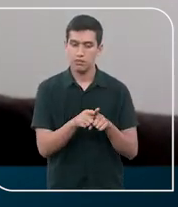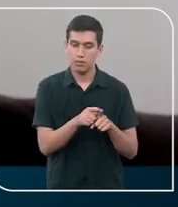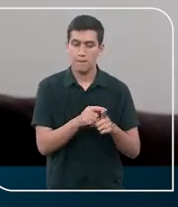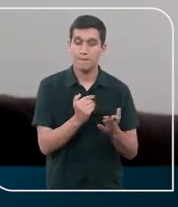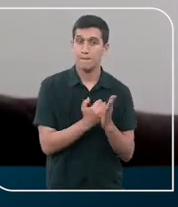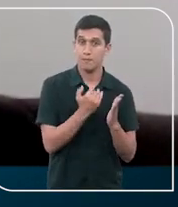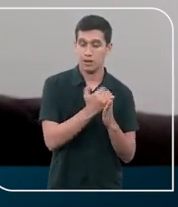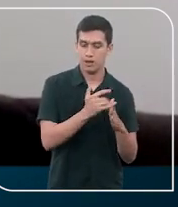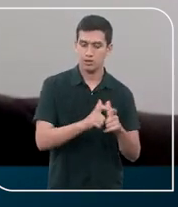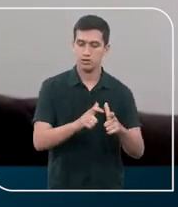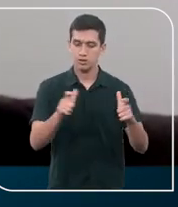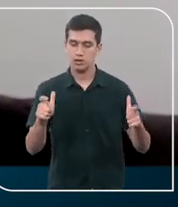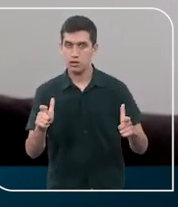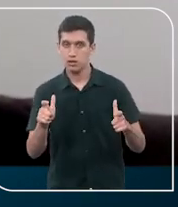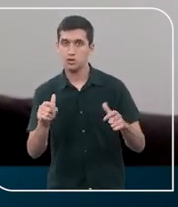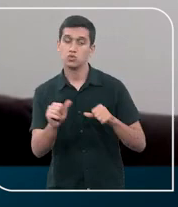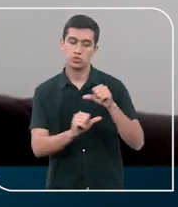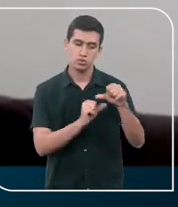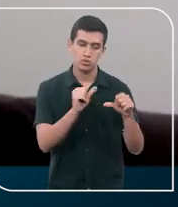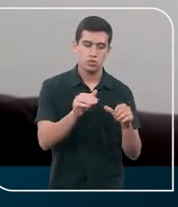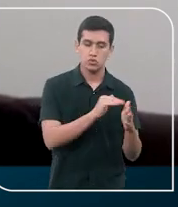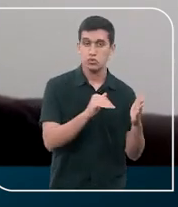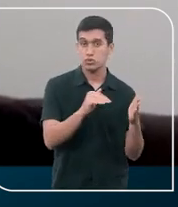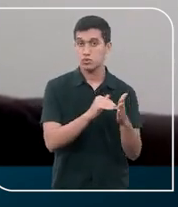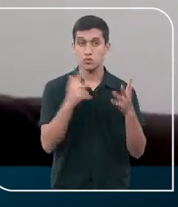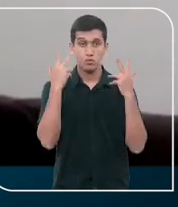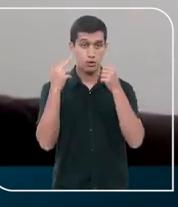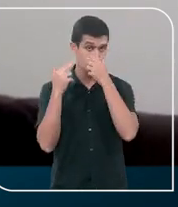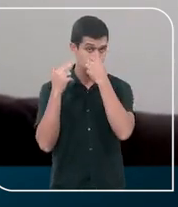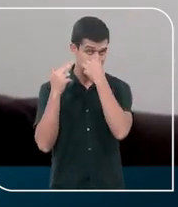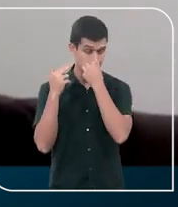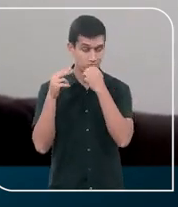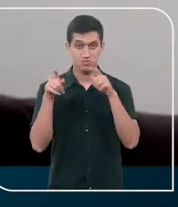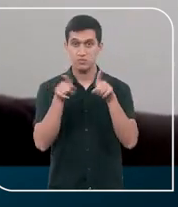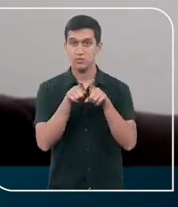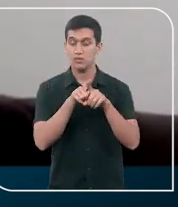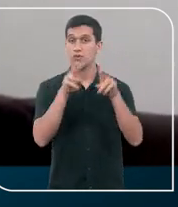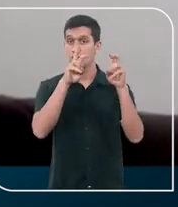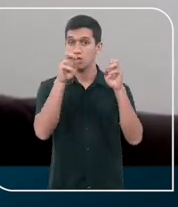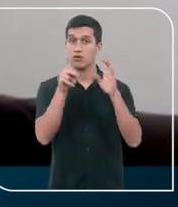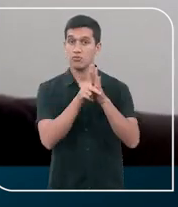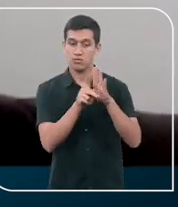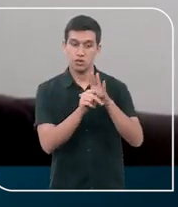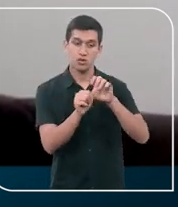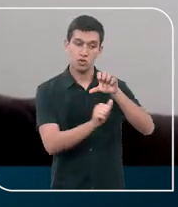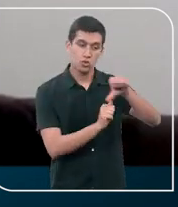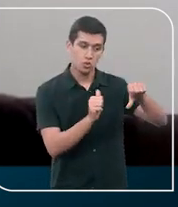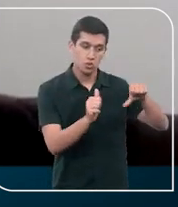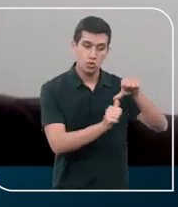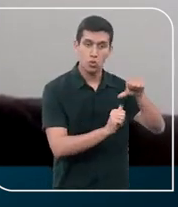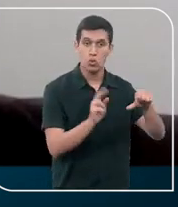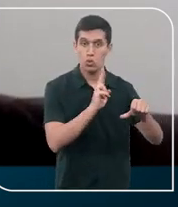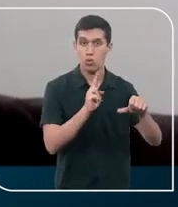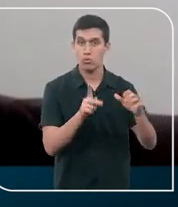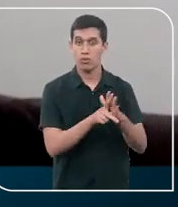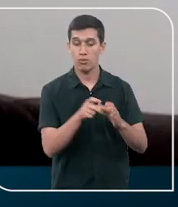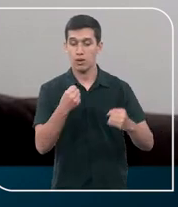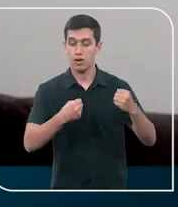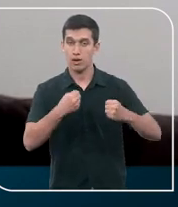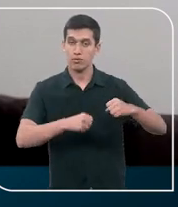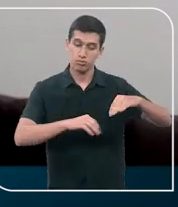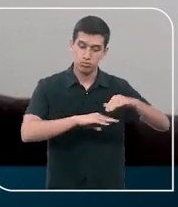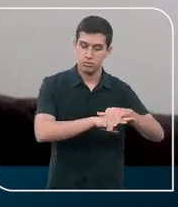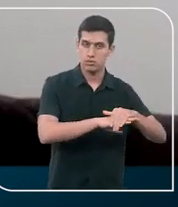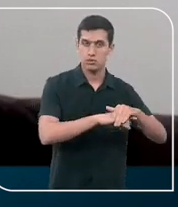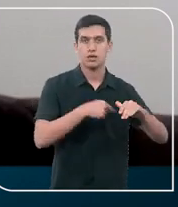alteração da destinação de área comum, o critério mesmo de rodízio de uso das vagas, dos abrigos de veículo no condomínio, entendo que